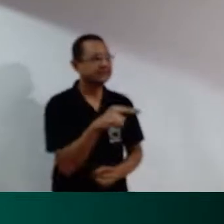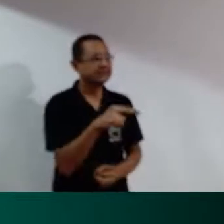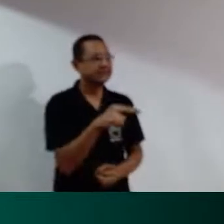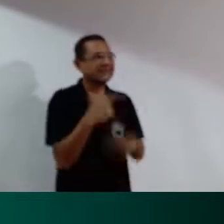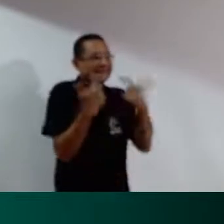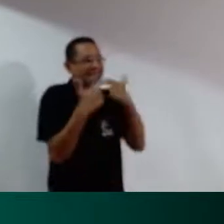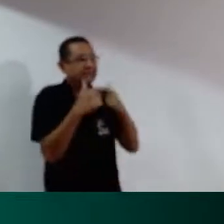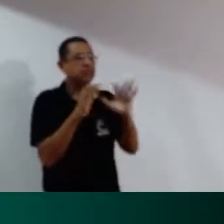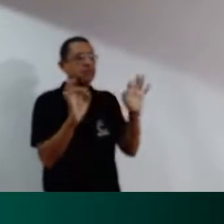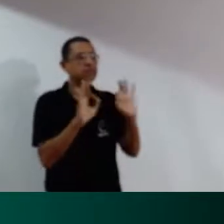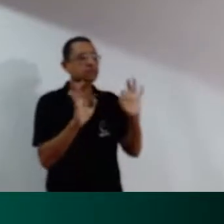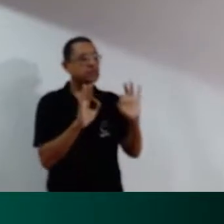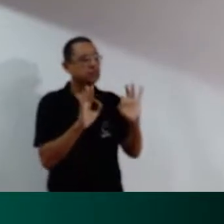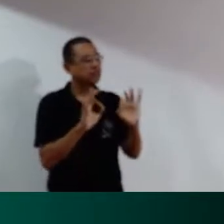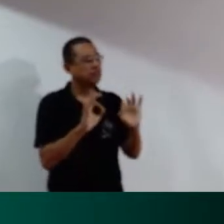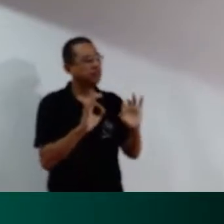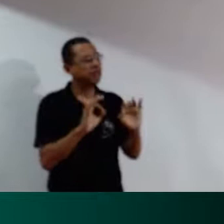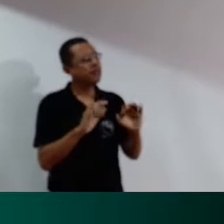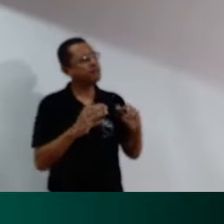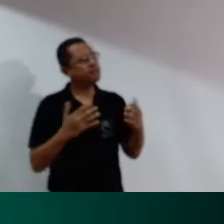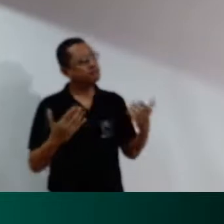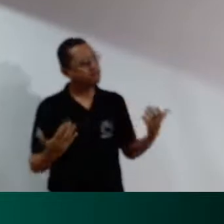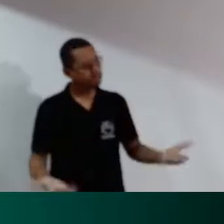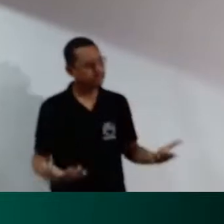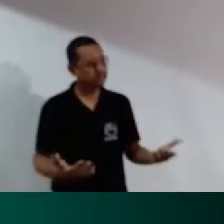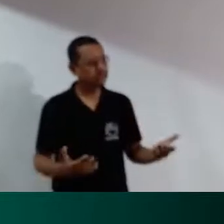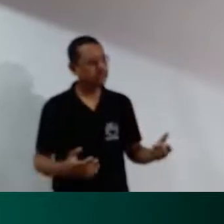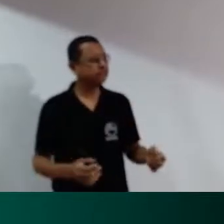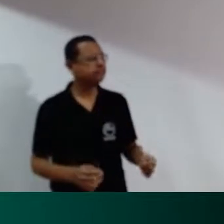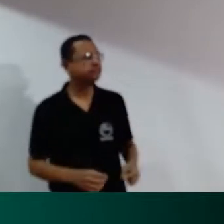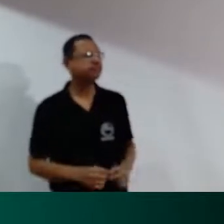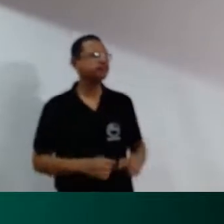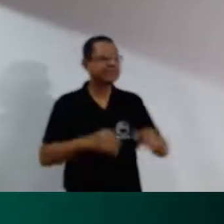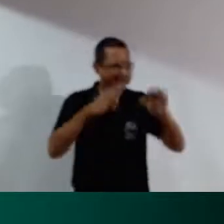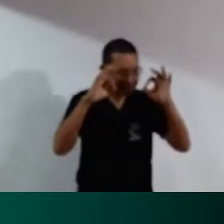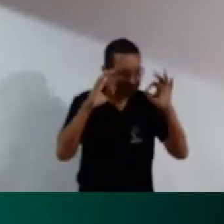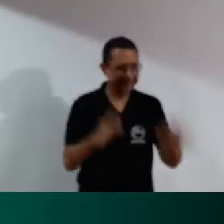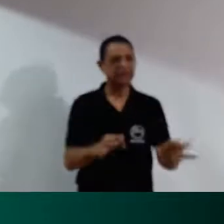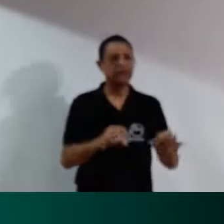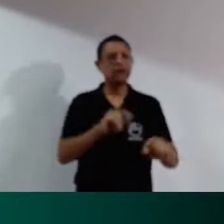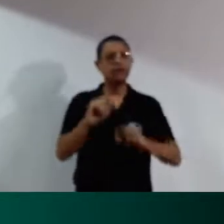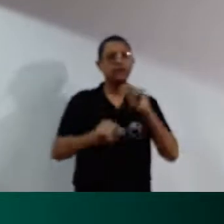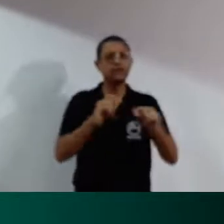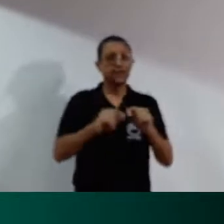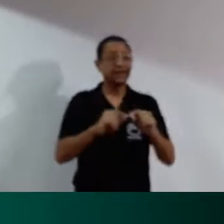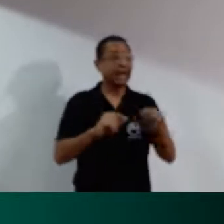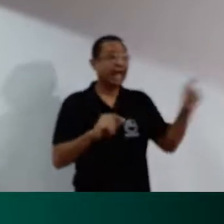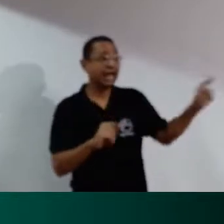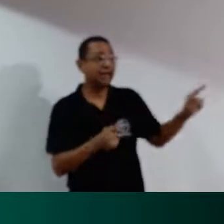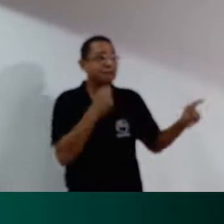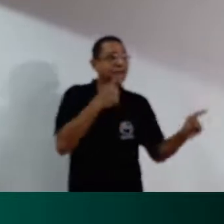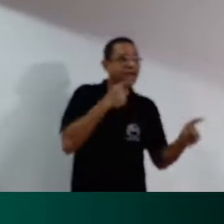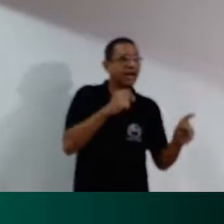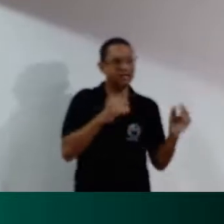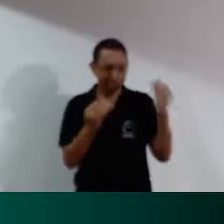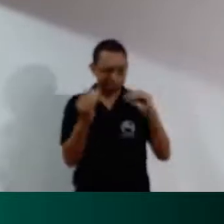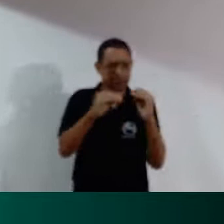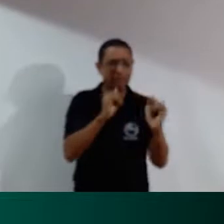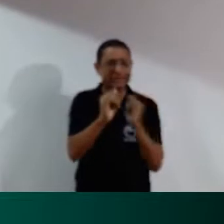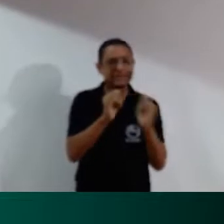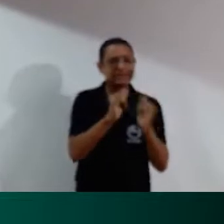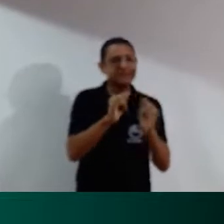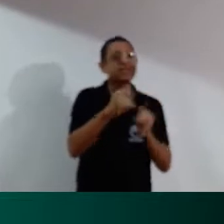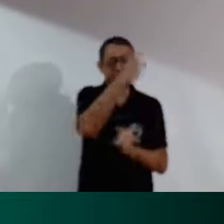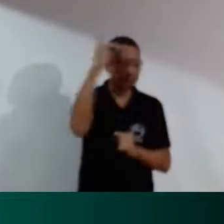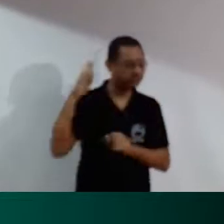fazer rir Às vezes a história da pessoa né mas pode pode ter certeza que fez muita gente feliz ao longo do tempo né